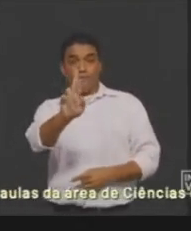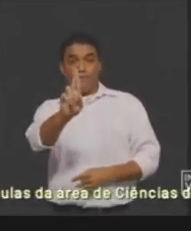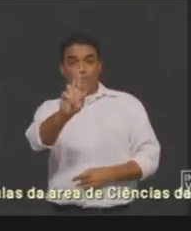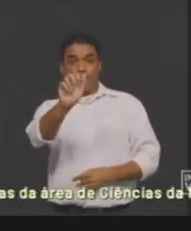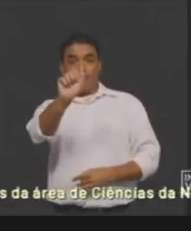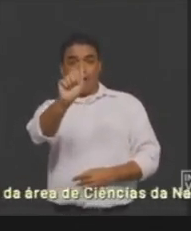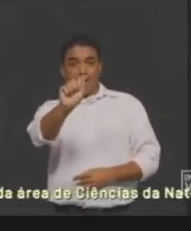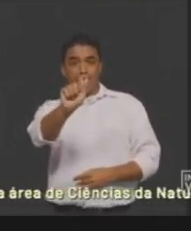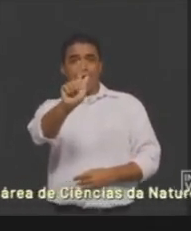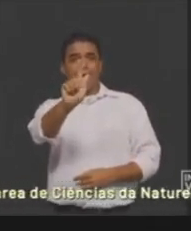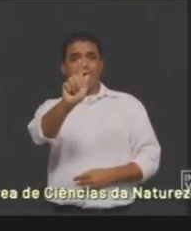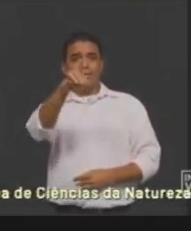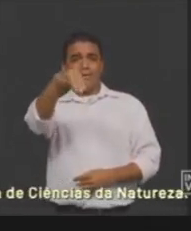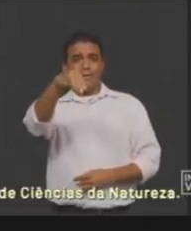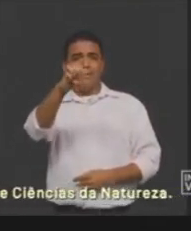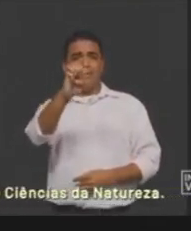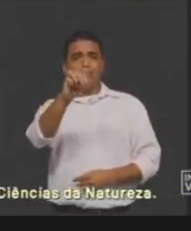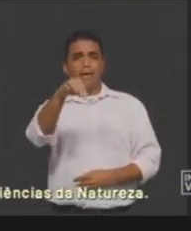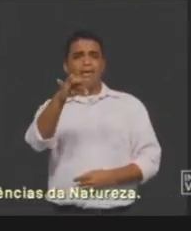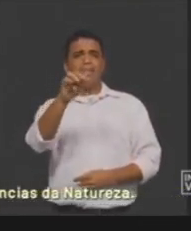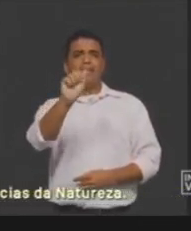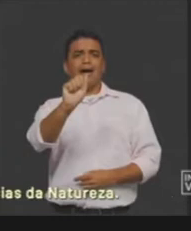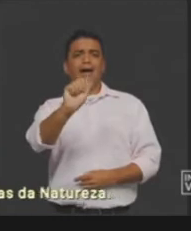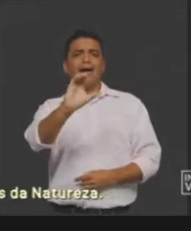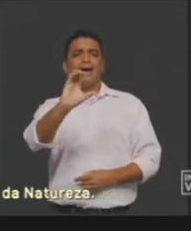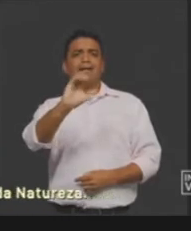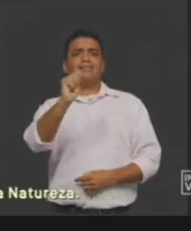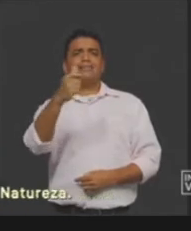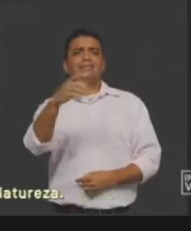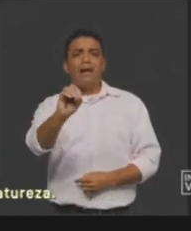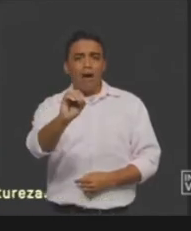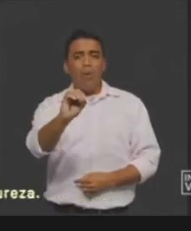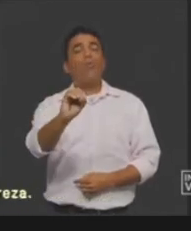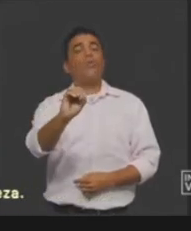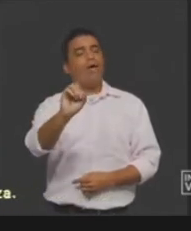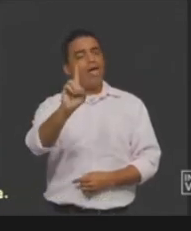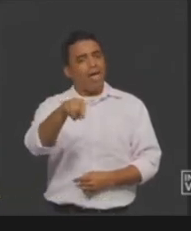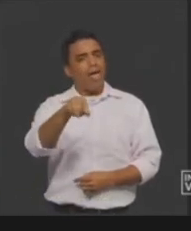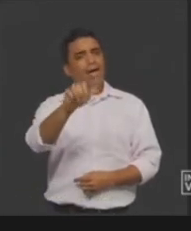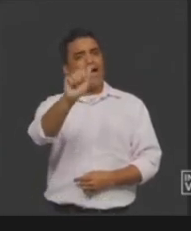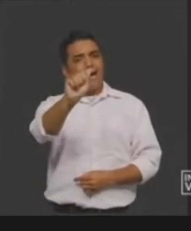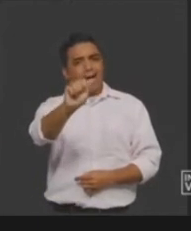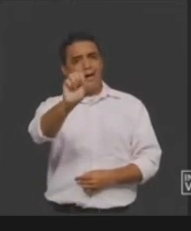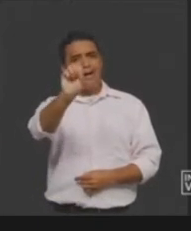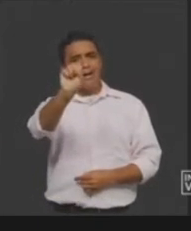fragmentação, também é um tipo de reprodução assexuada.